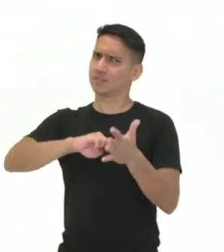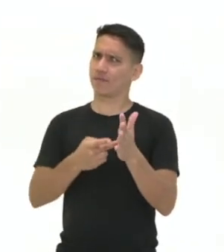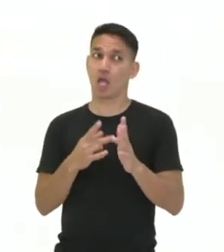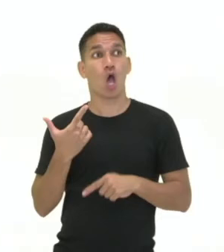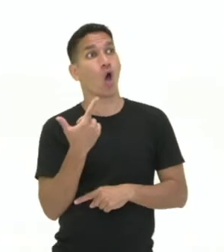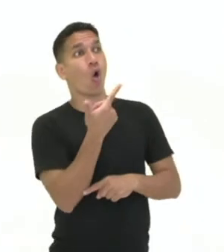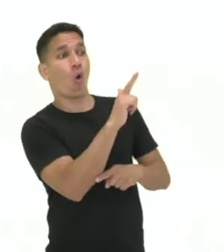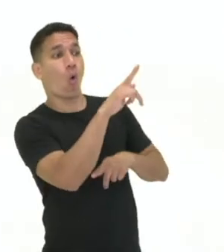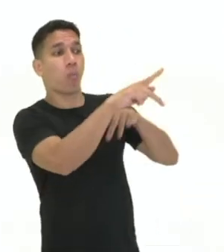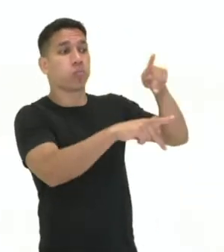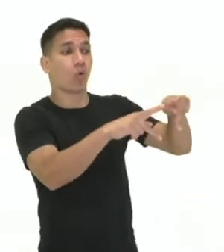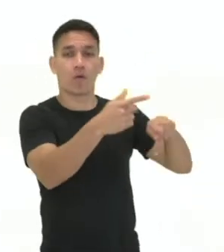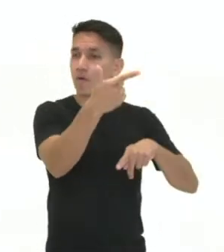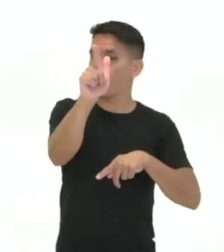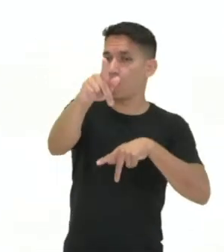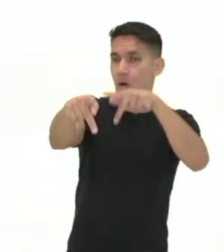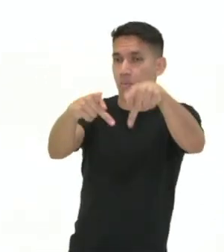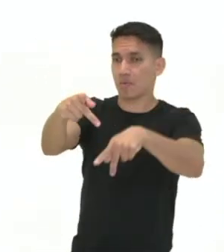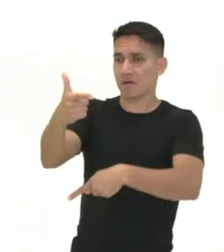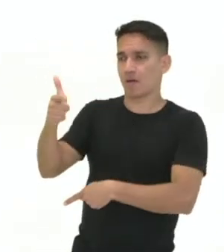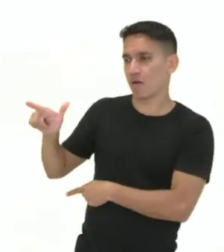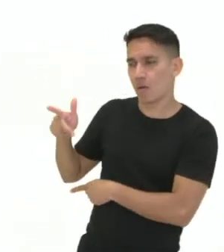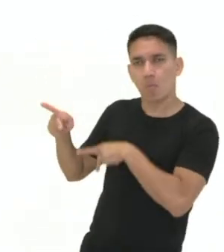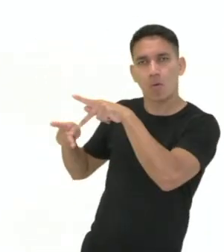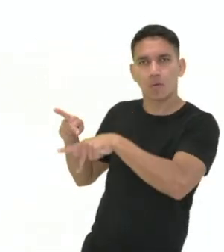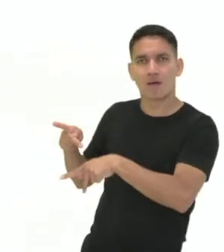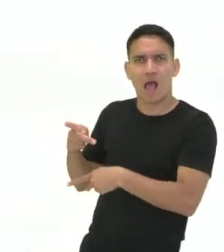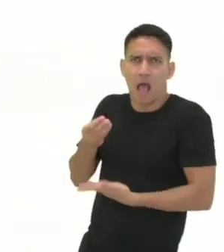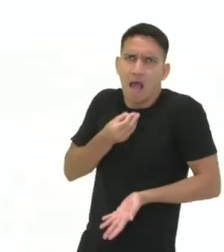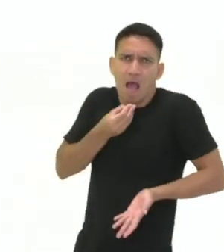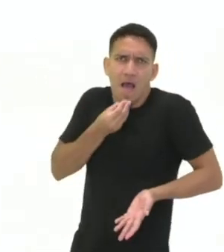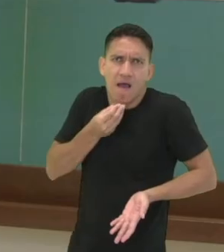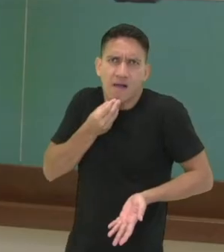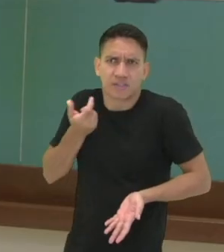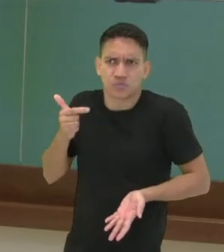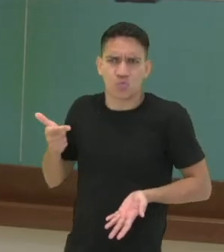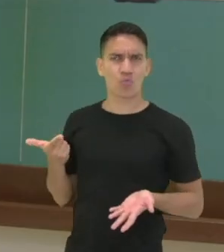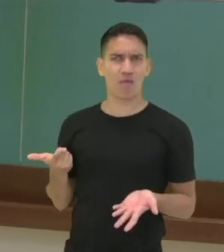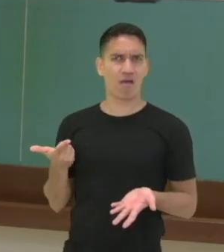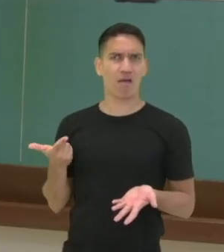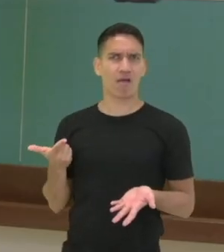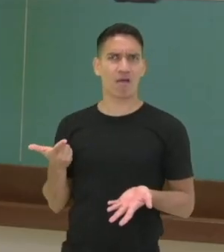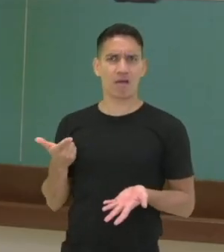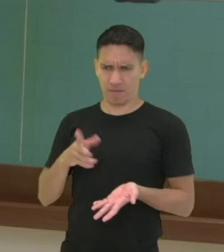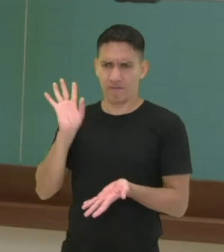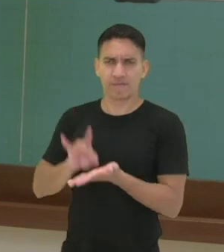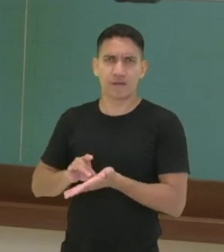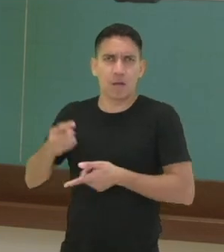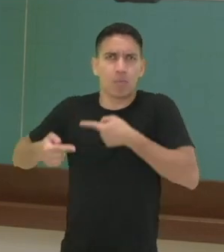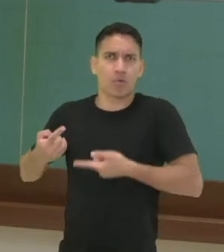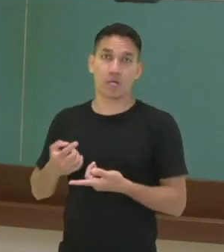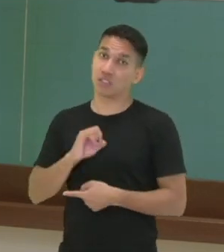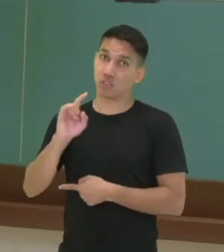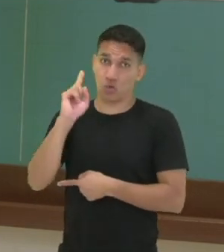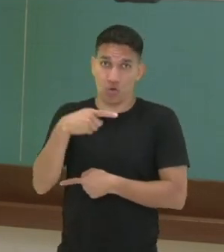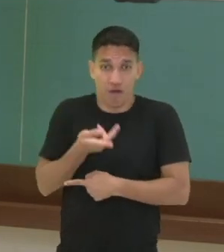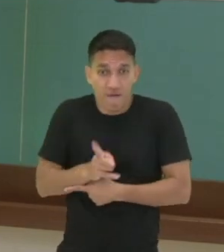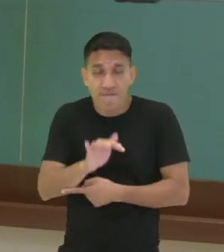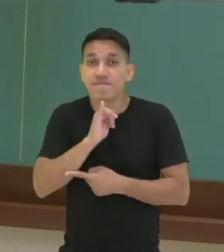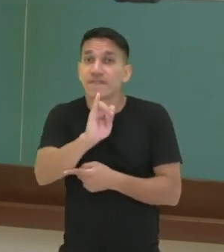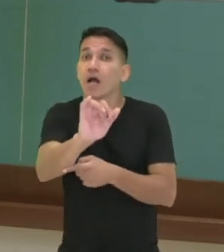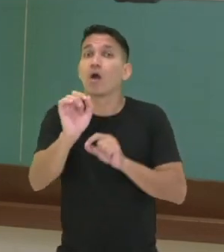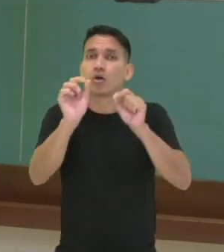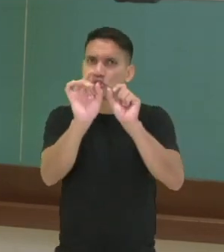povos não tenham experimentado na prática. E se nós continuamos afirmando que só os gregos